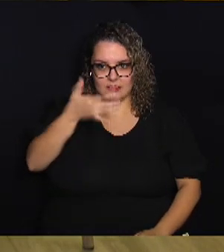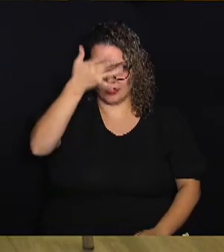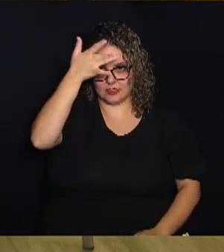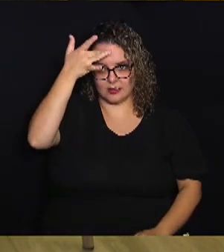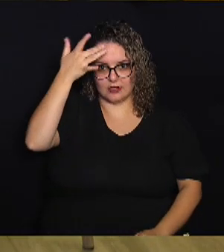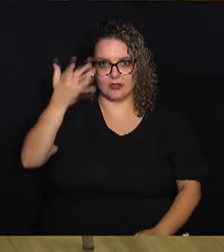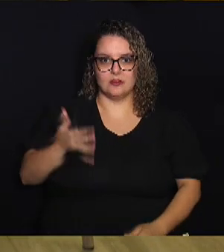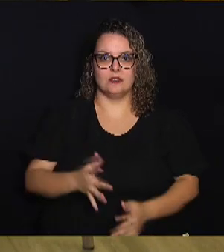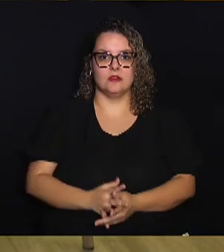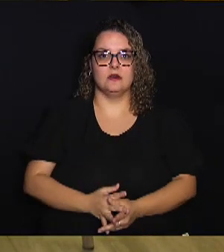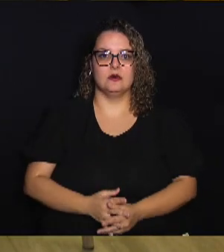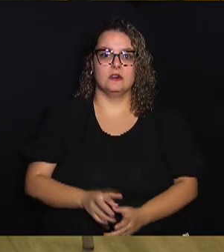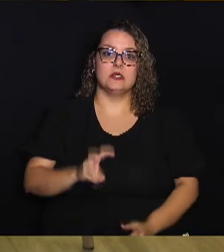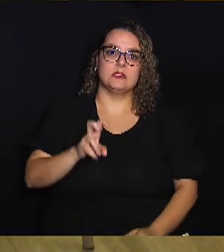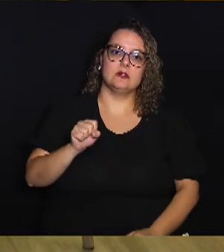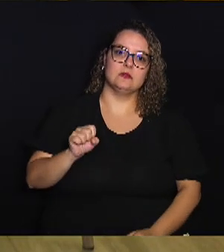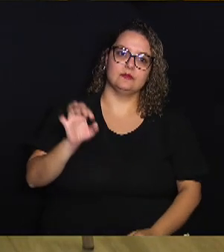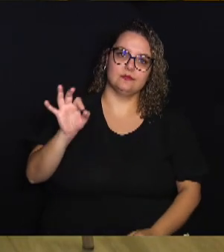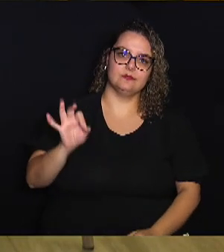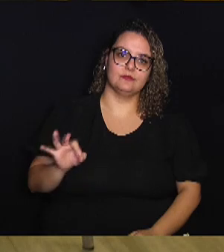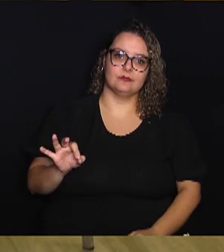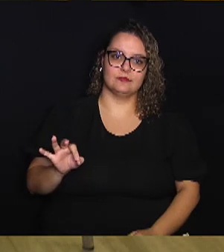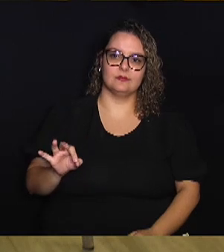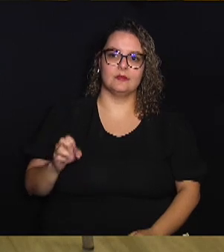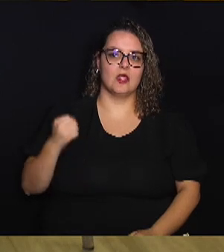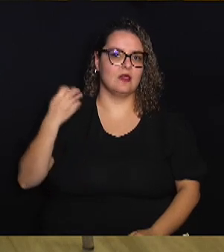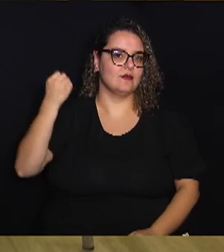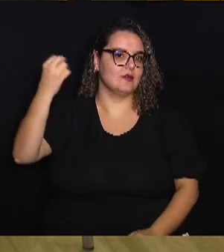aqui. 58% viajar.